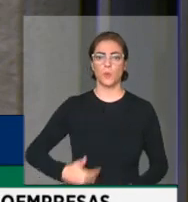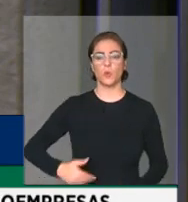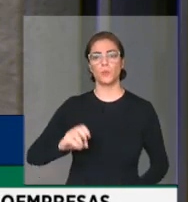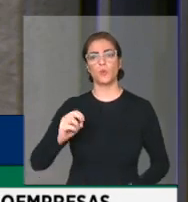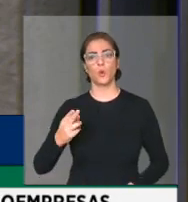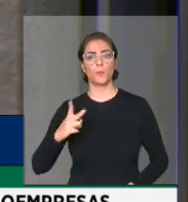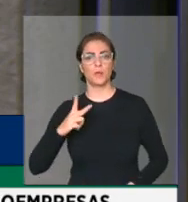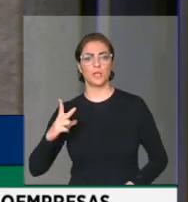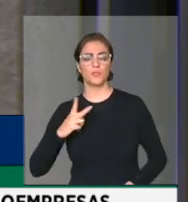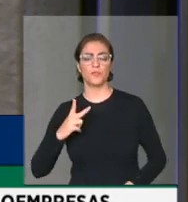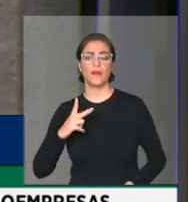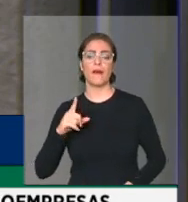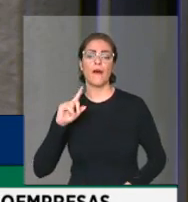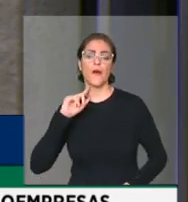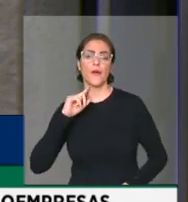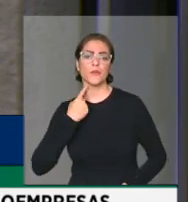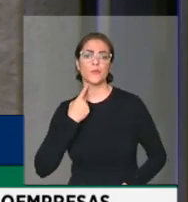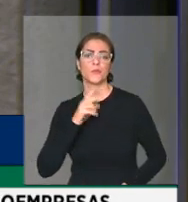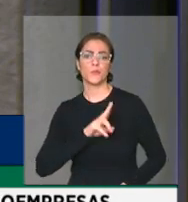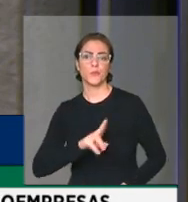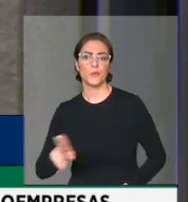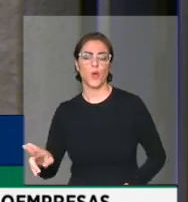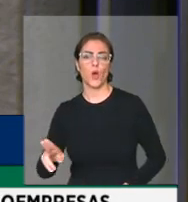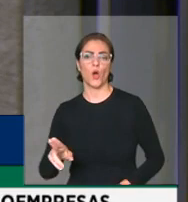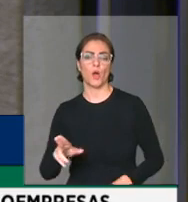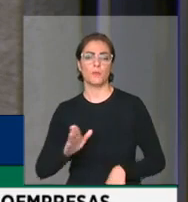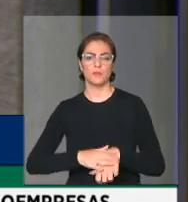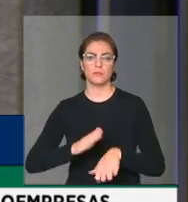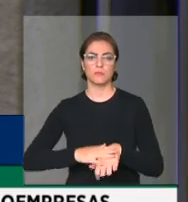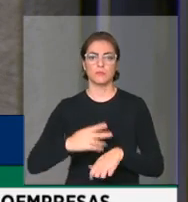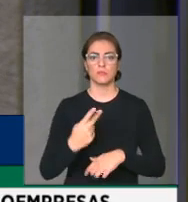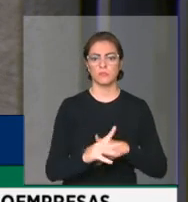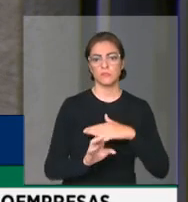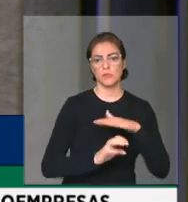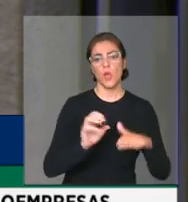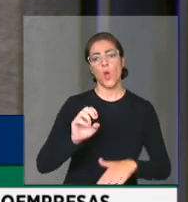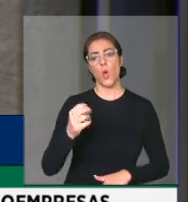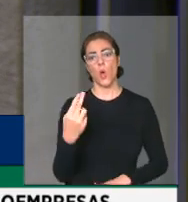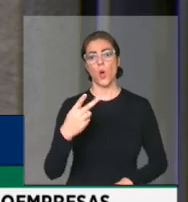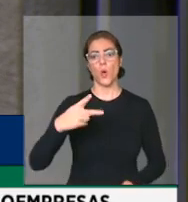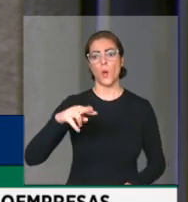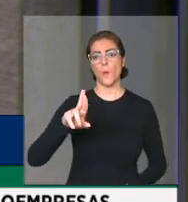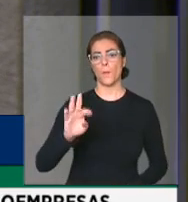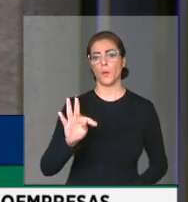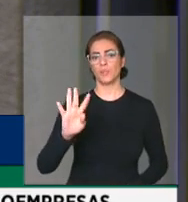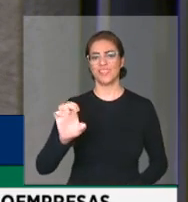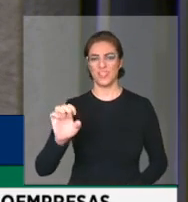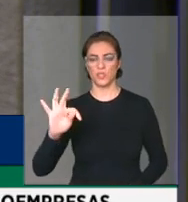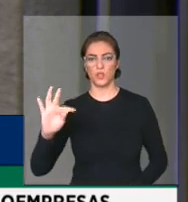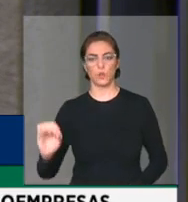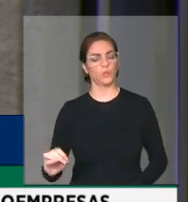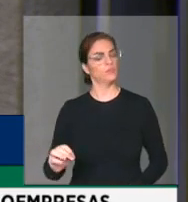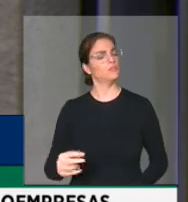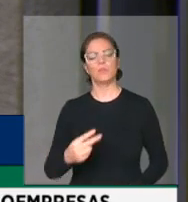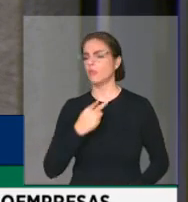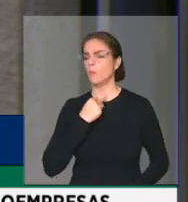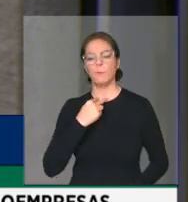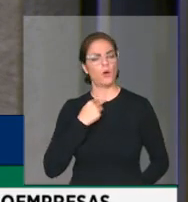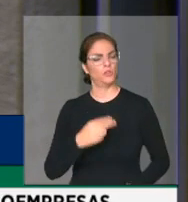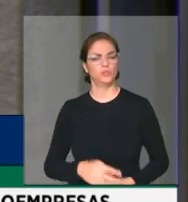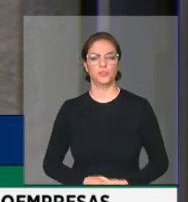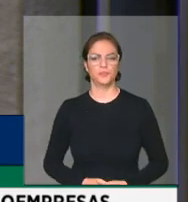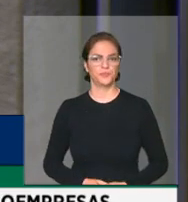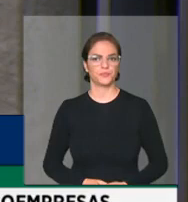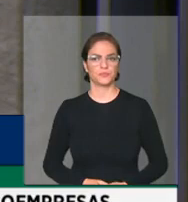restrição de crédito por parte do proponente, inclusive protesto. E explicitamos a proibição de utilização